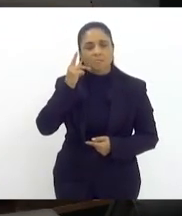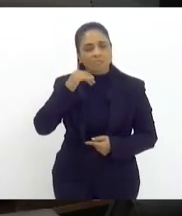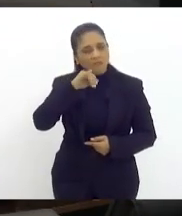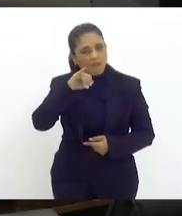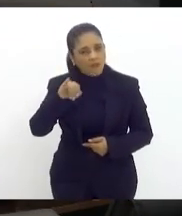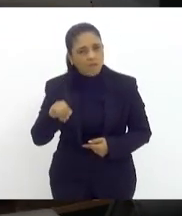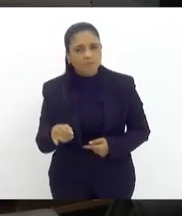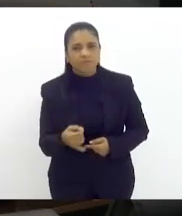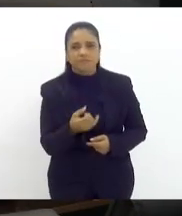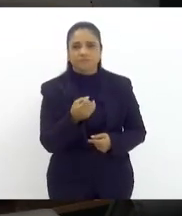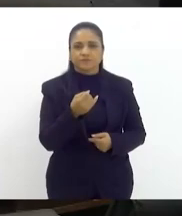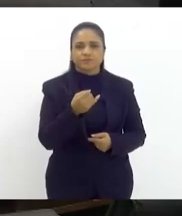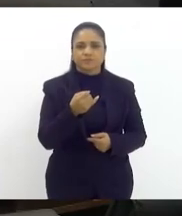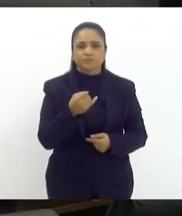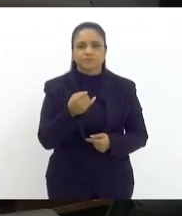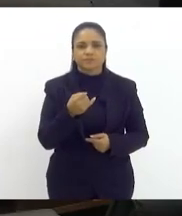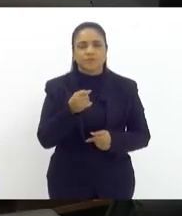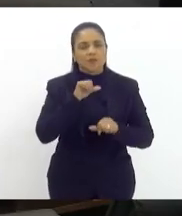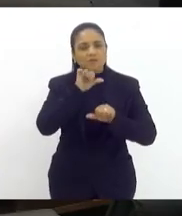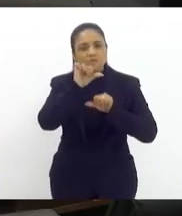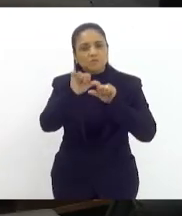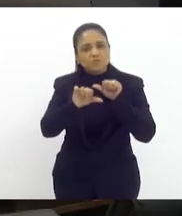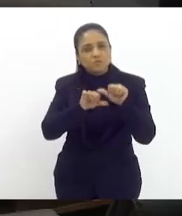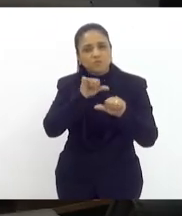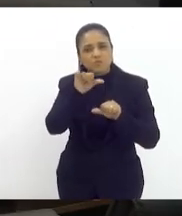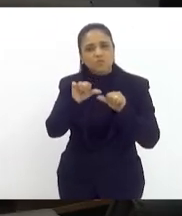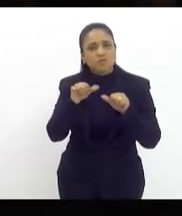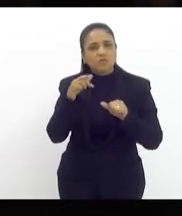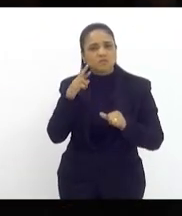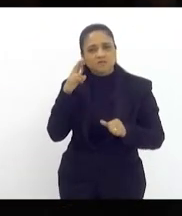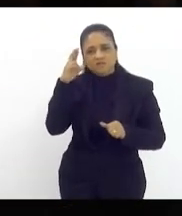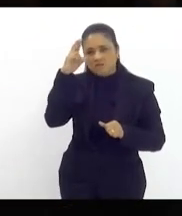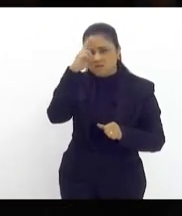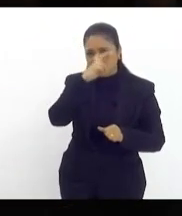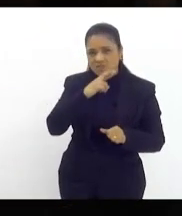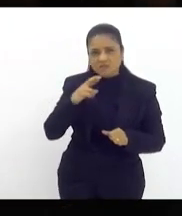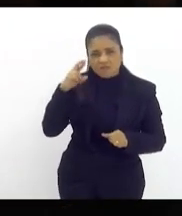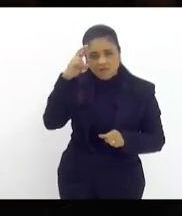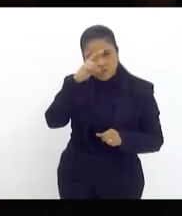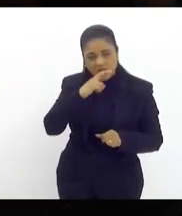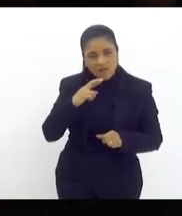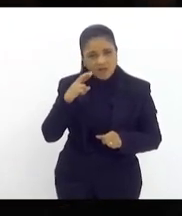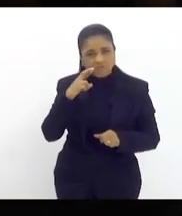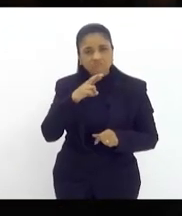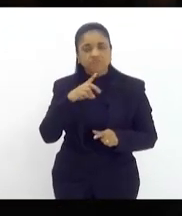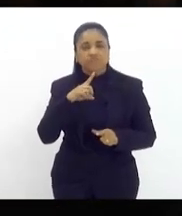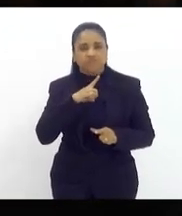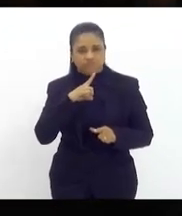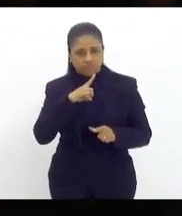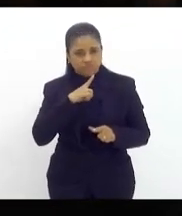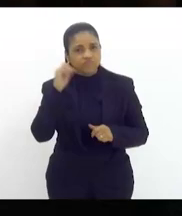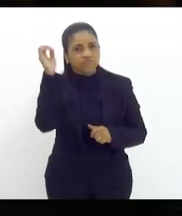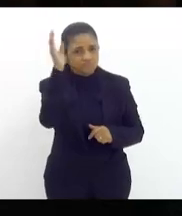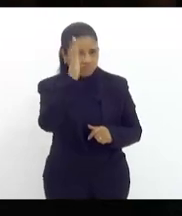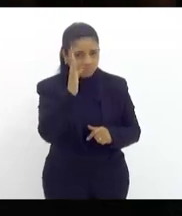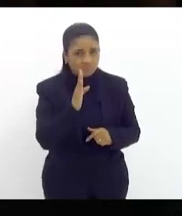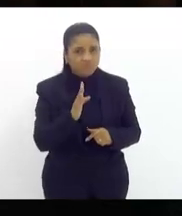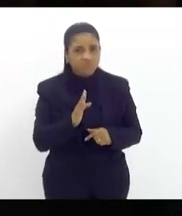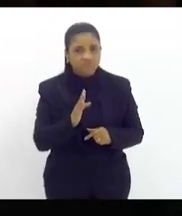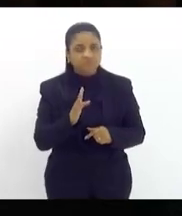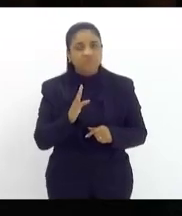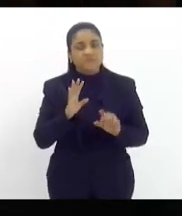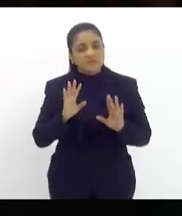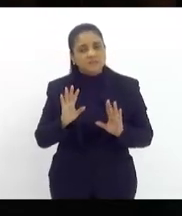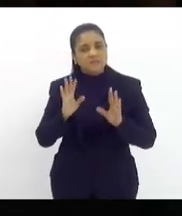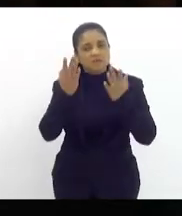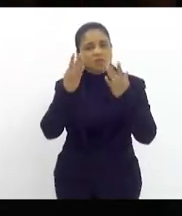também as mudanças fiscais que nós tivemos no nosso país e saudar o